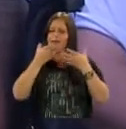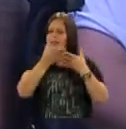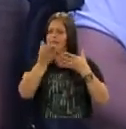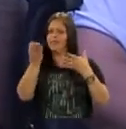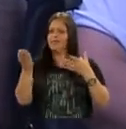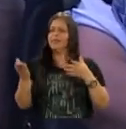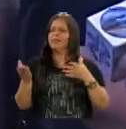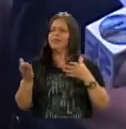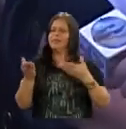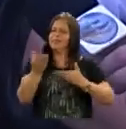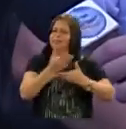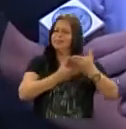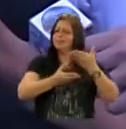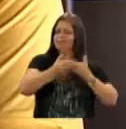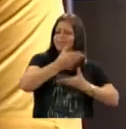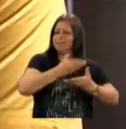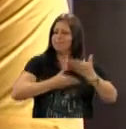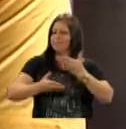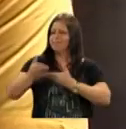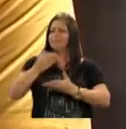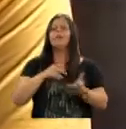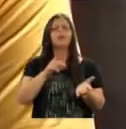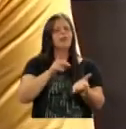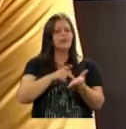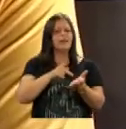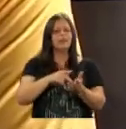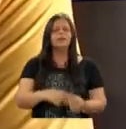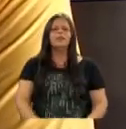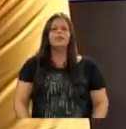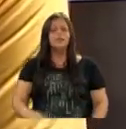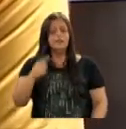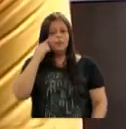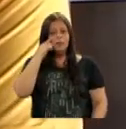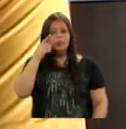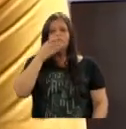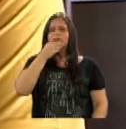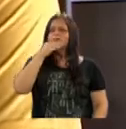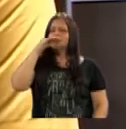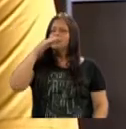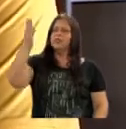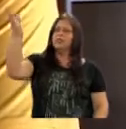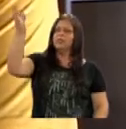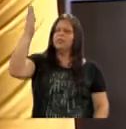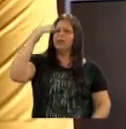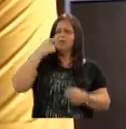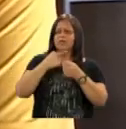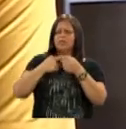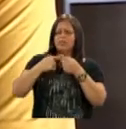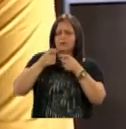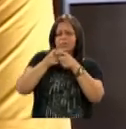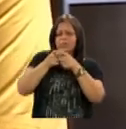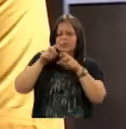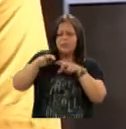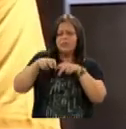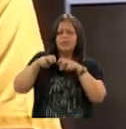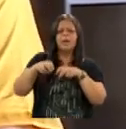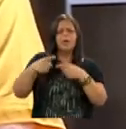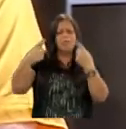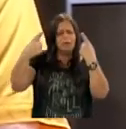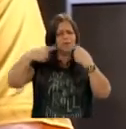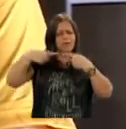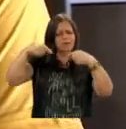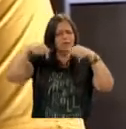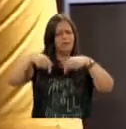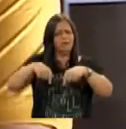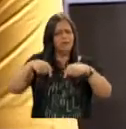confraterniza com eles imagina você usa para o menino que vem lá numa cidade do interior pequena cidade no interior pode disputar aqui